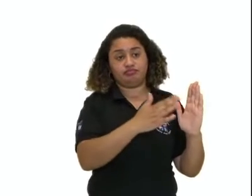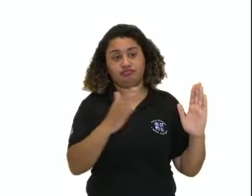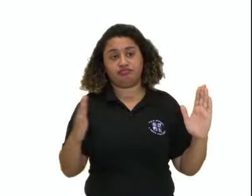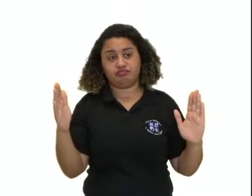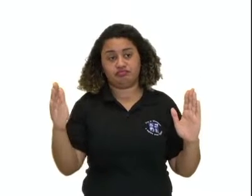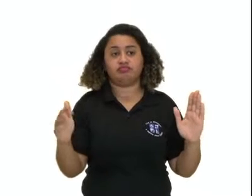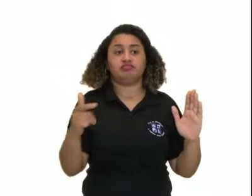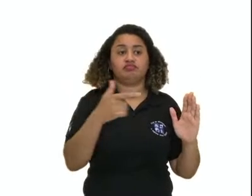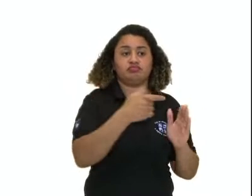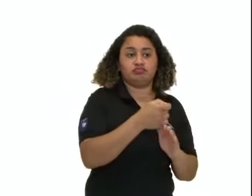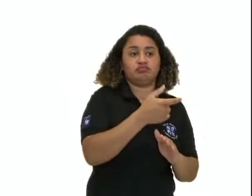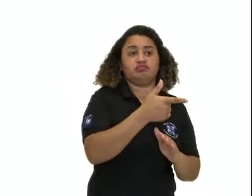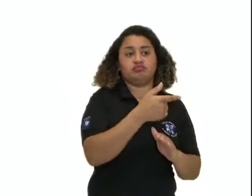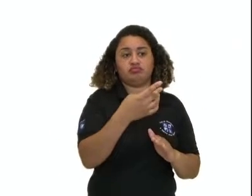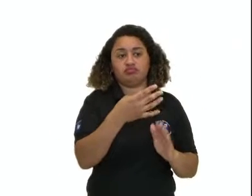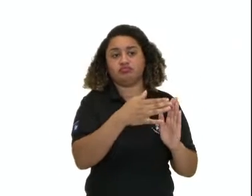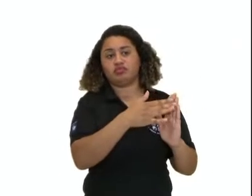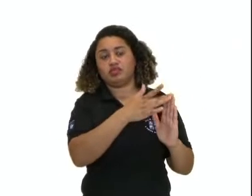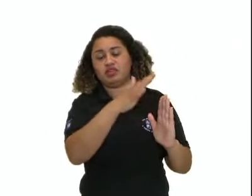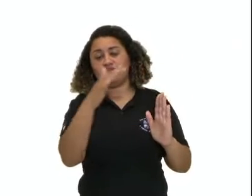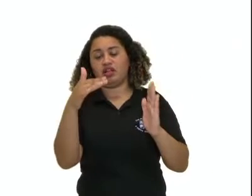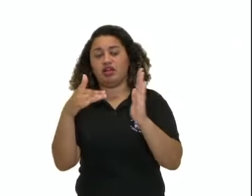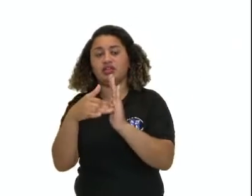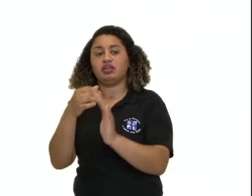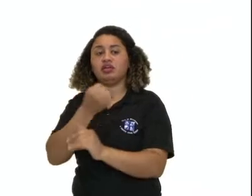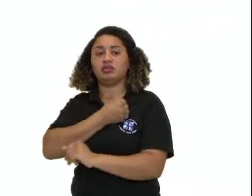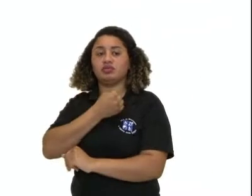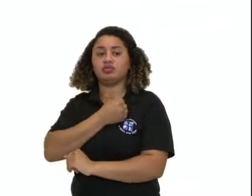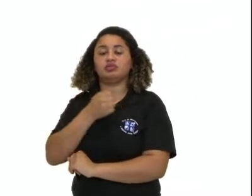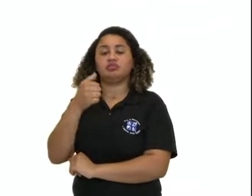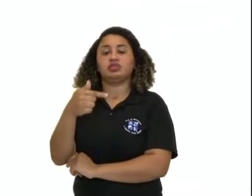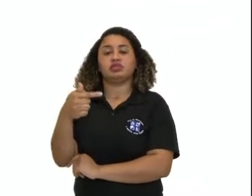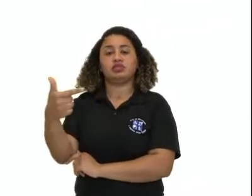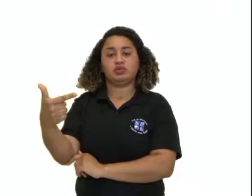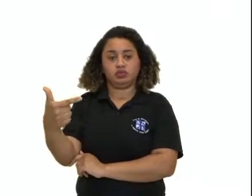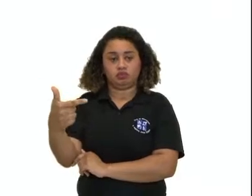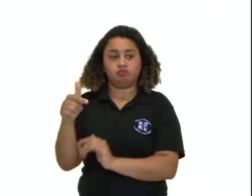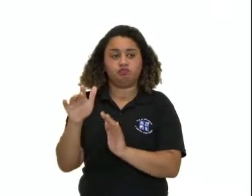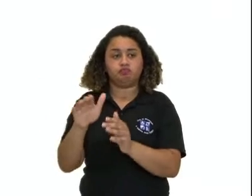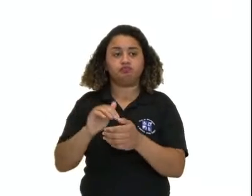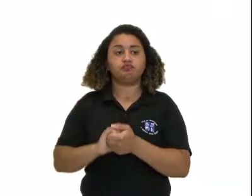20, 24, 28, até o último termo 72.